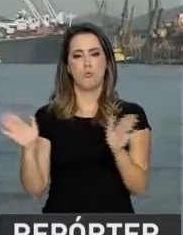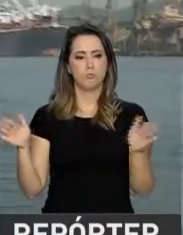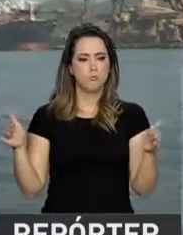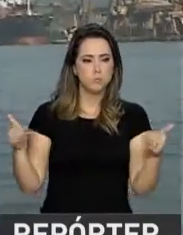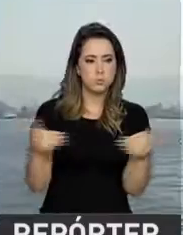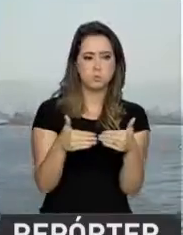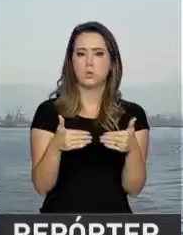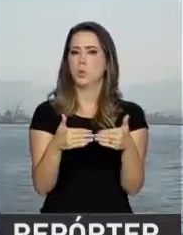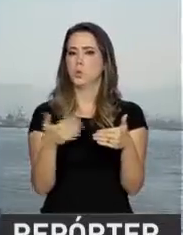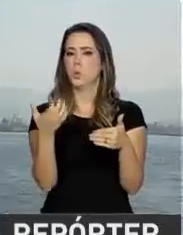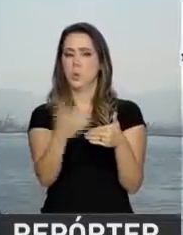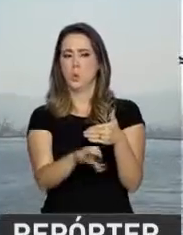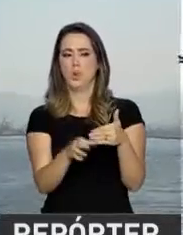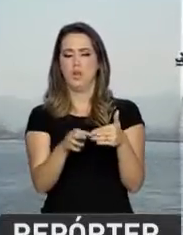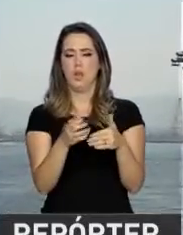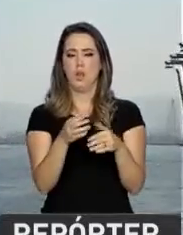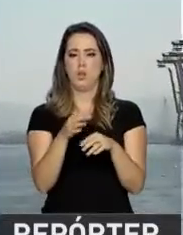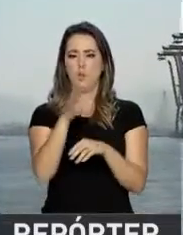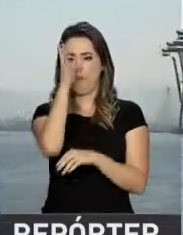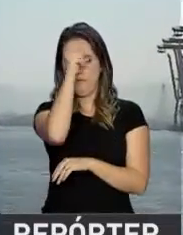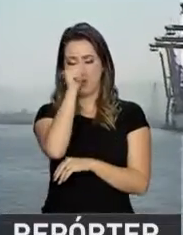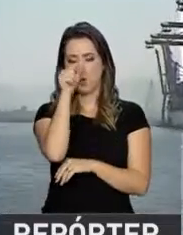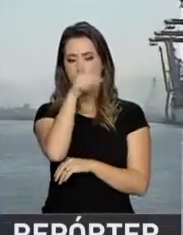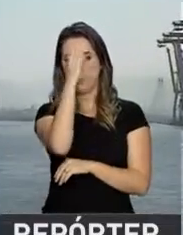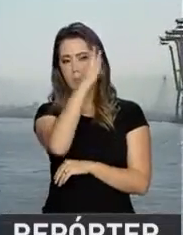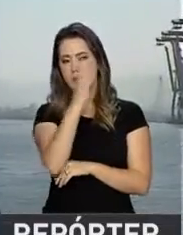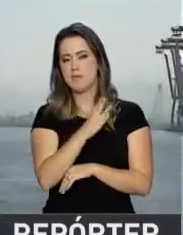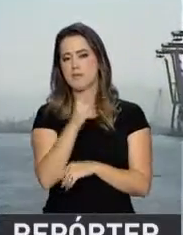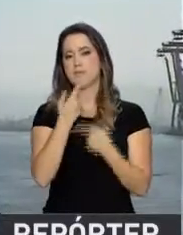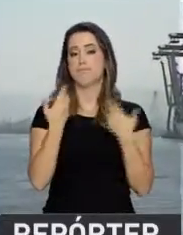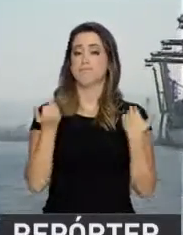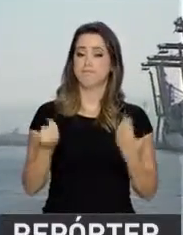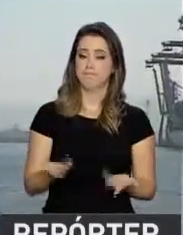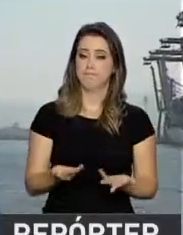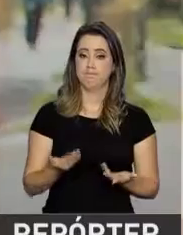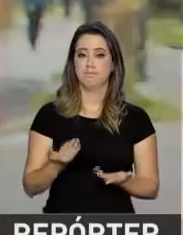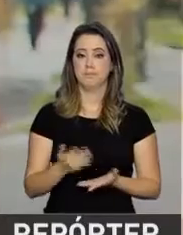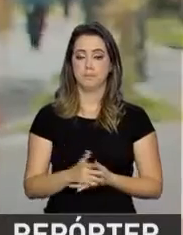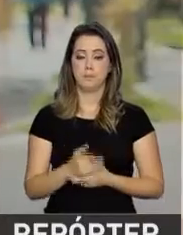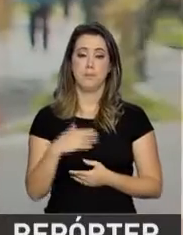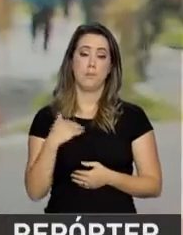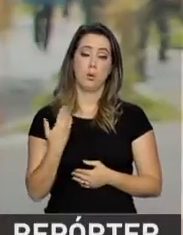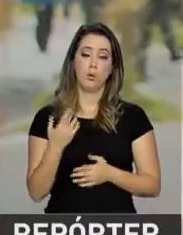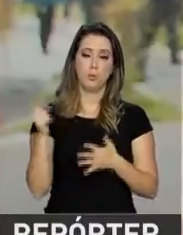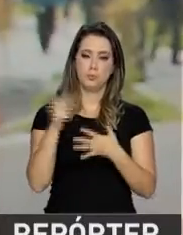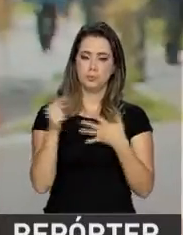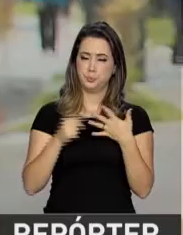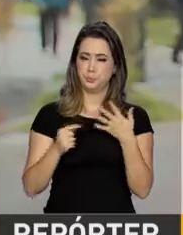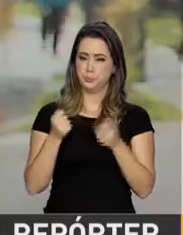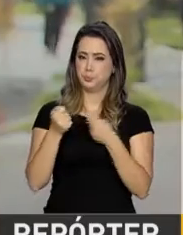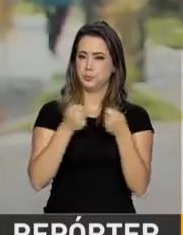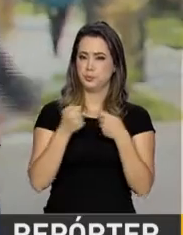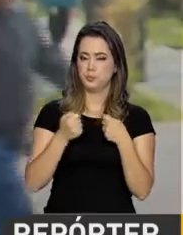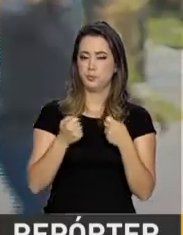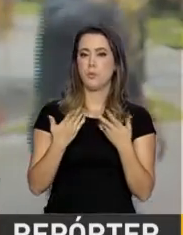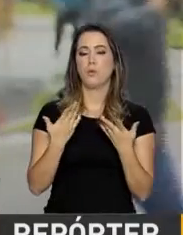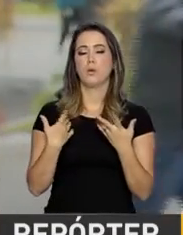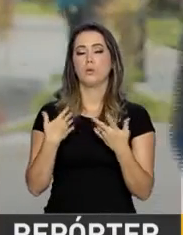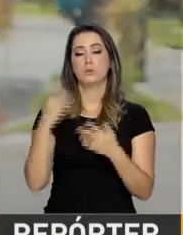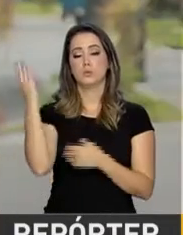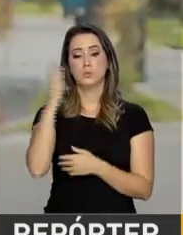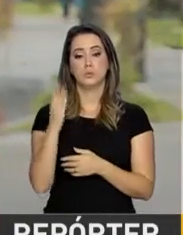passaram a fazer mais exigências sobre a qualidade da carne produzida aqui além das medidas de controle da produção brasileira